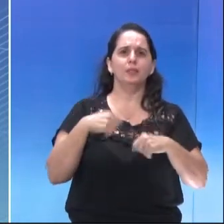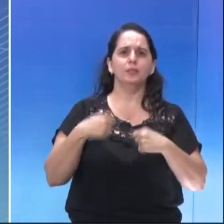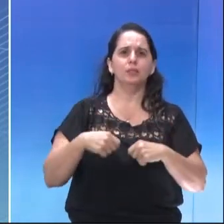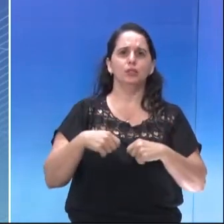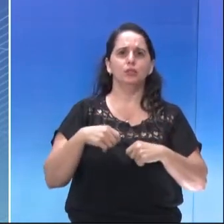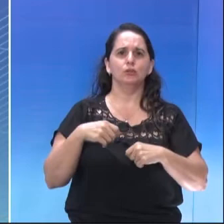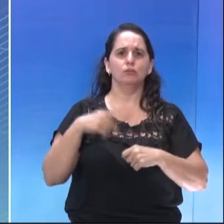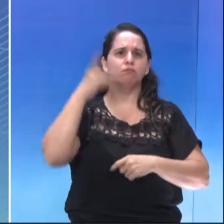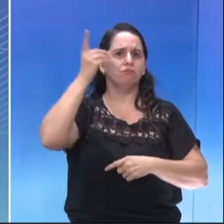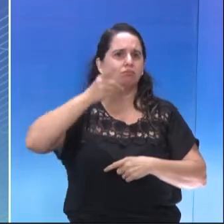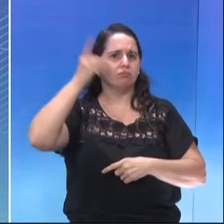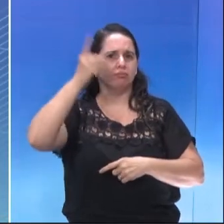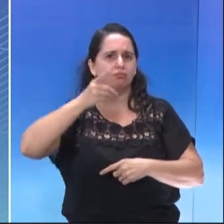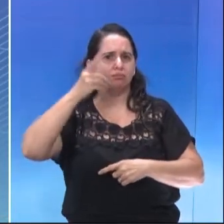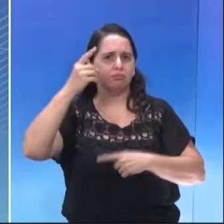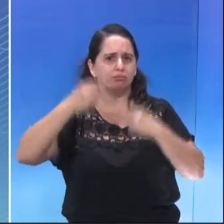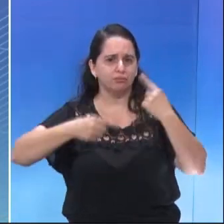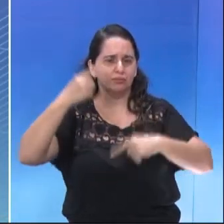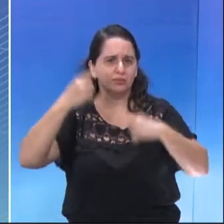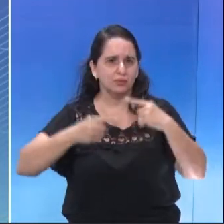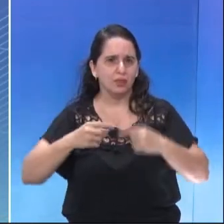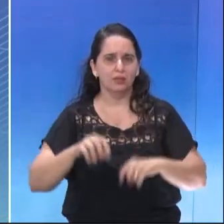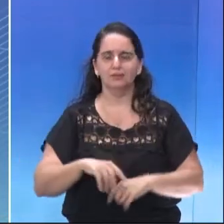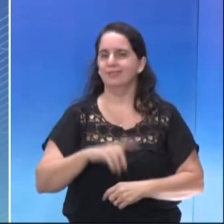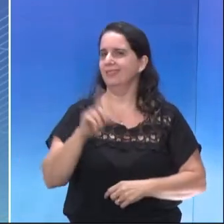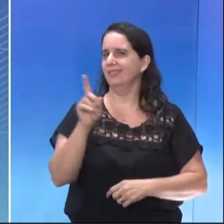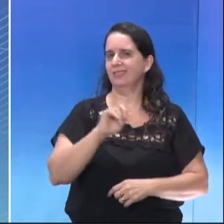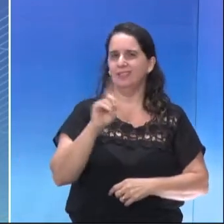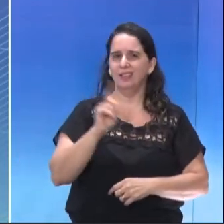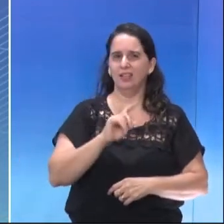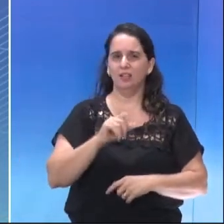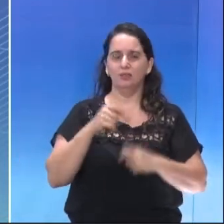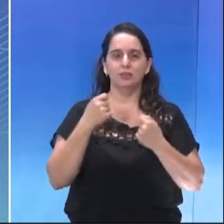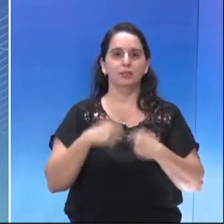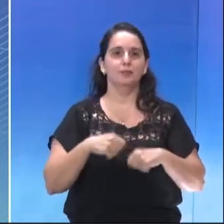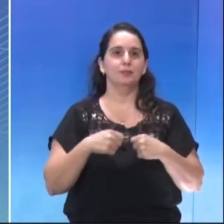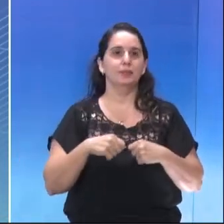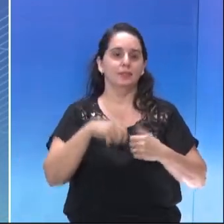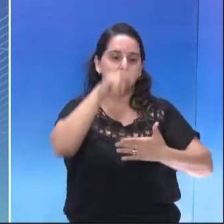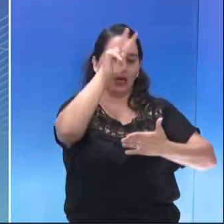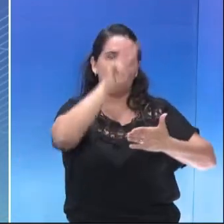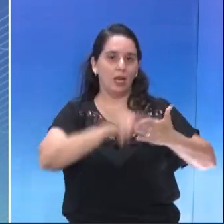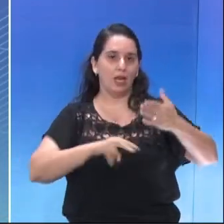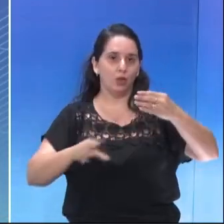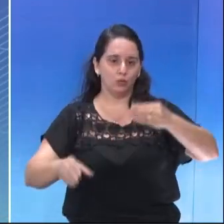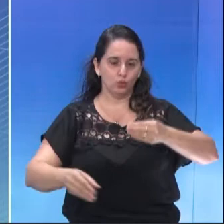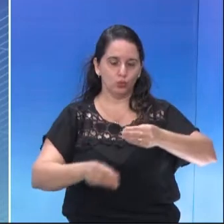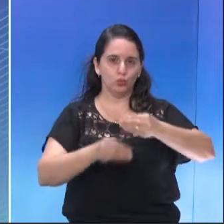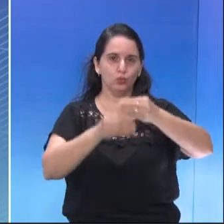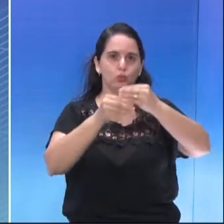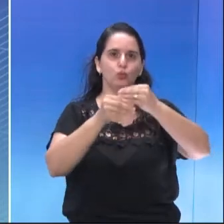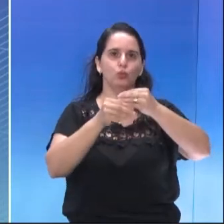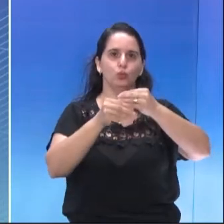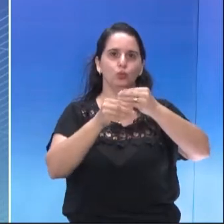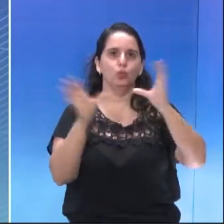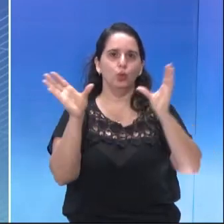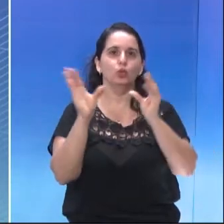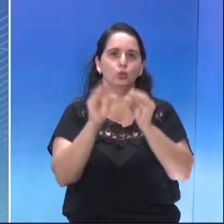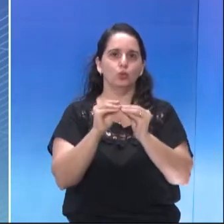República toda? Não, você pega um resumo lá de 3 laudas e principalmente no artigo que fala sobre os